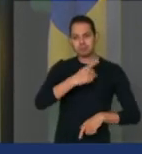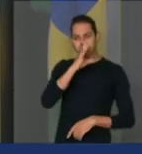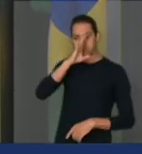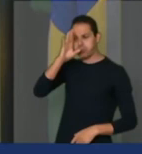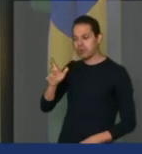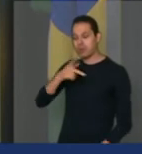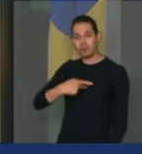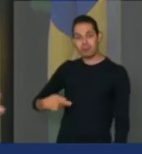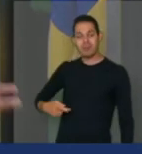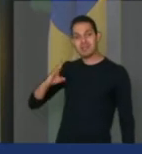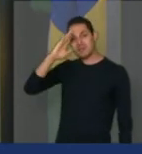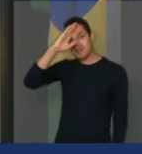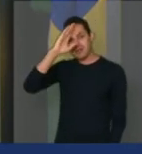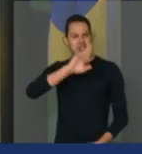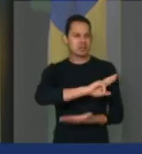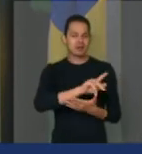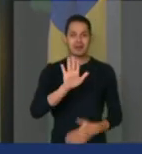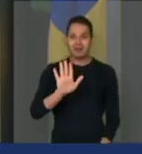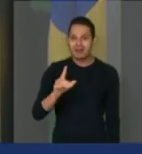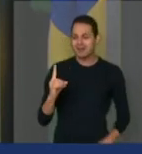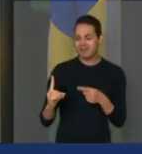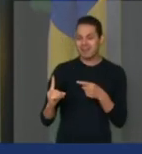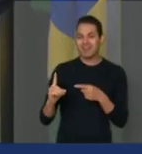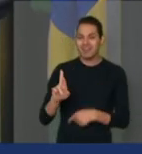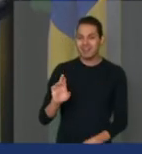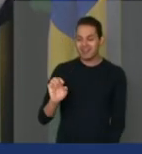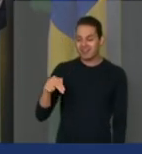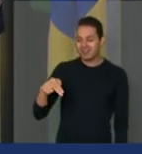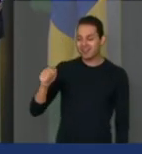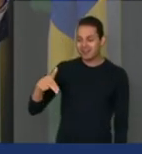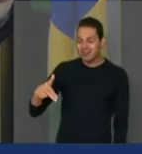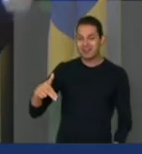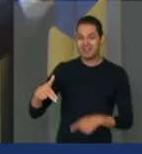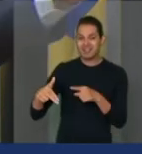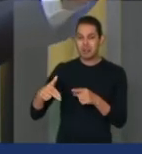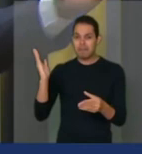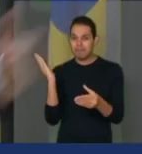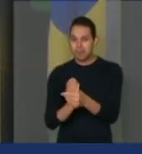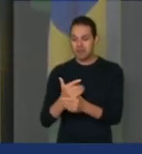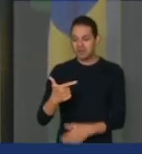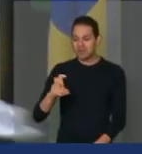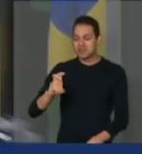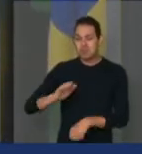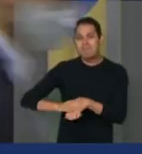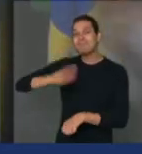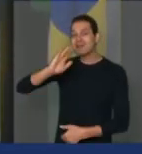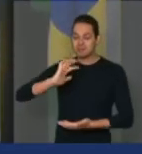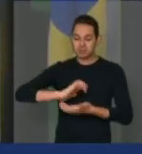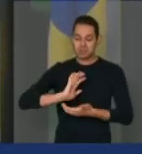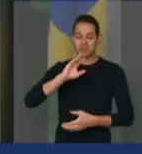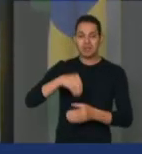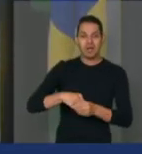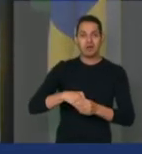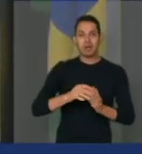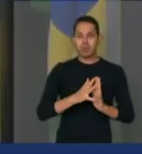EA outras pessoas veja bem né Renan Calheiros alguém que tem mais de 25 ações penais no STF sabe-se lá por quê que